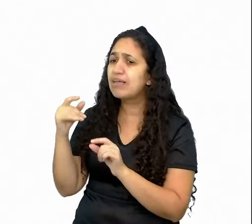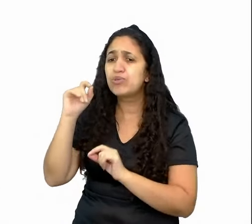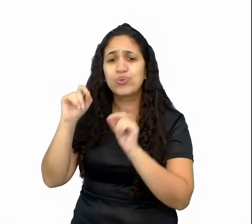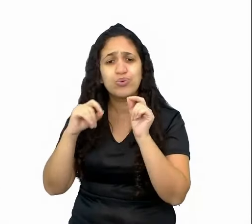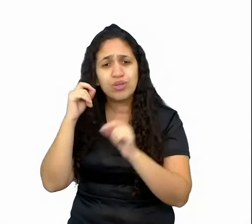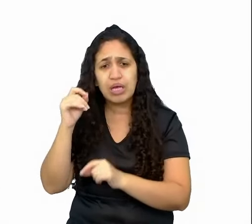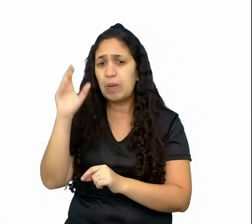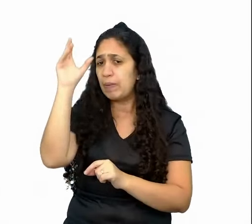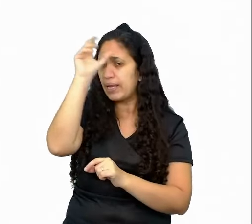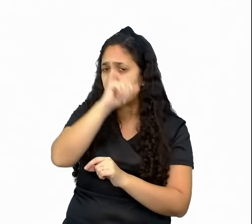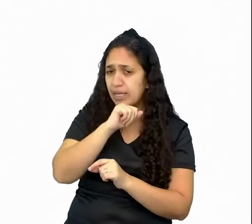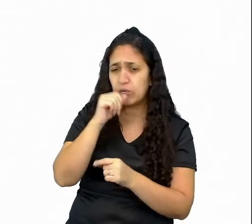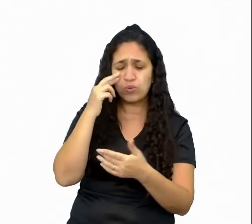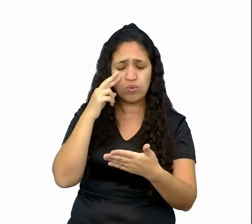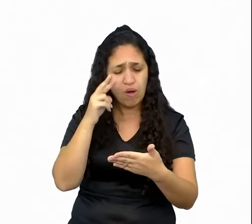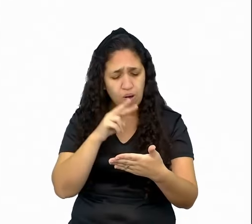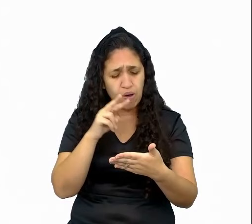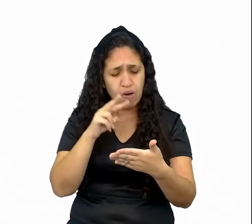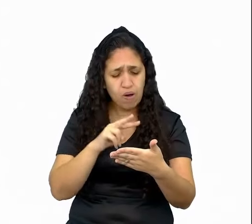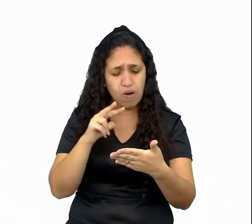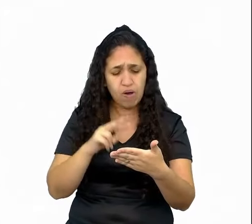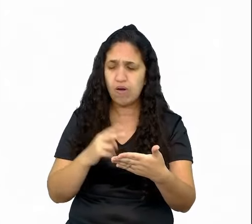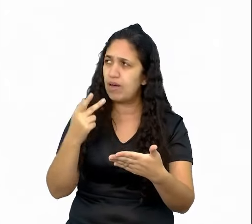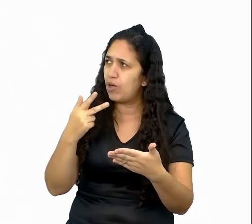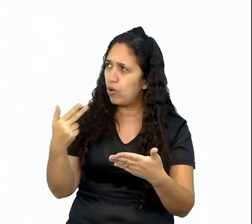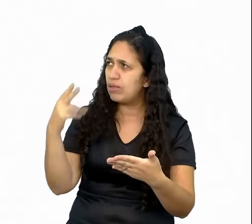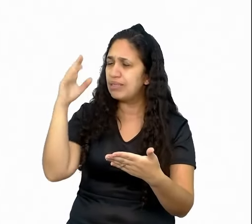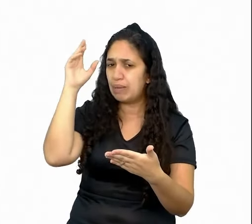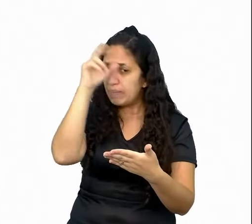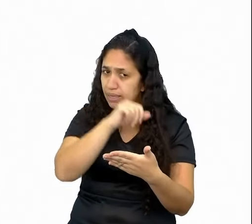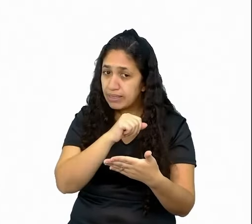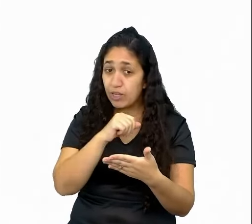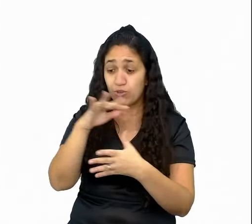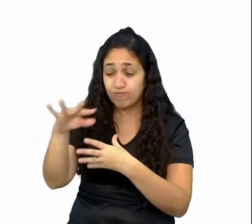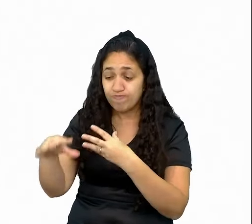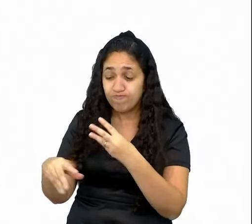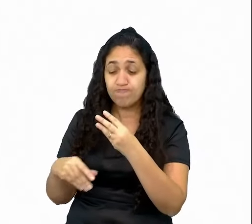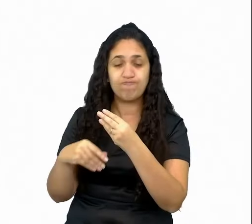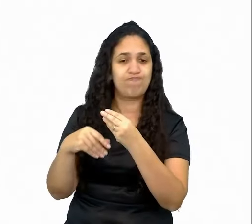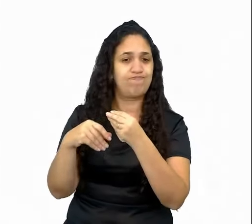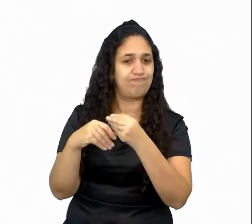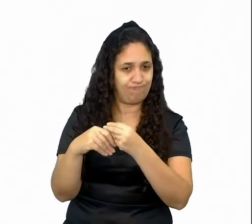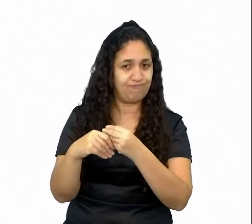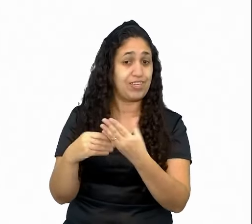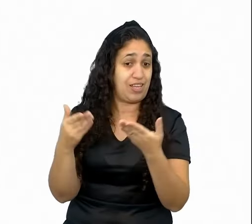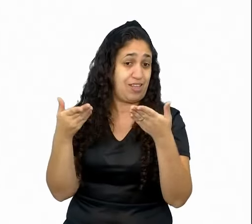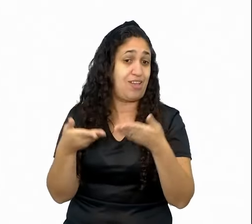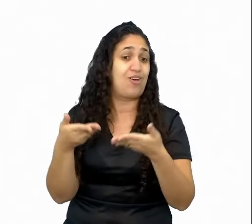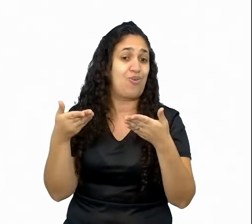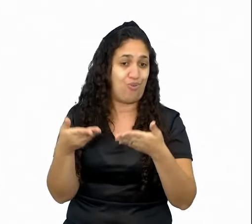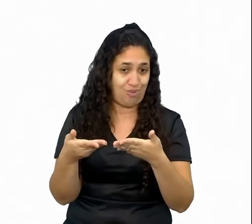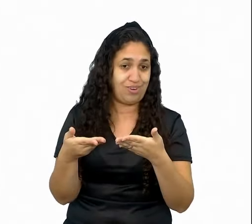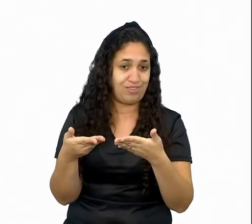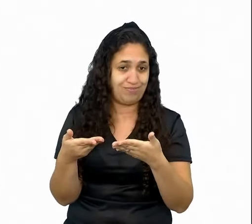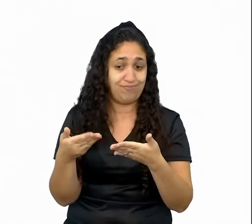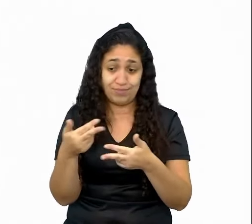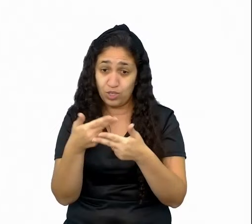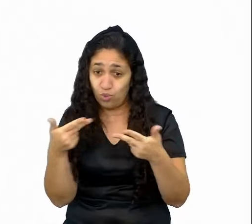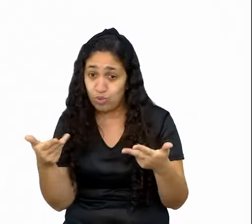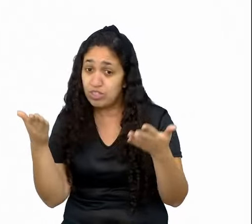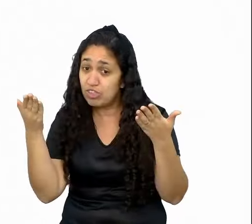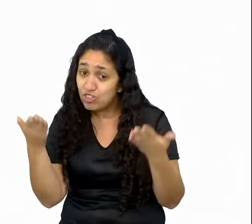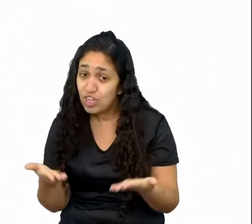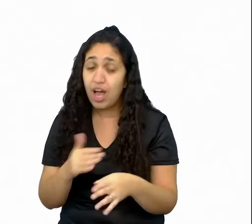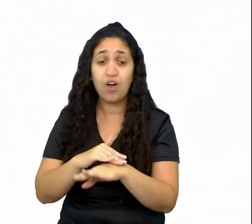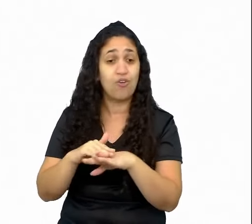busquem os registros que vocês trouxeram da semana passada, agreguem, né, agora no que nós conversamos mais um pouco,